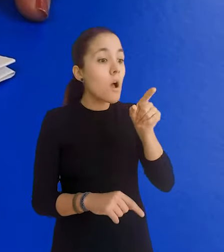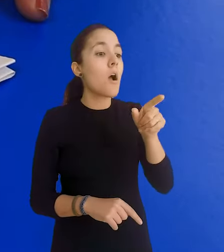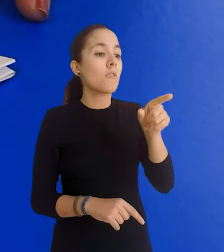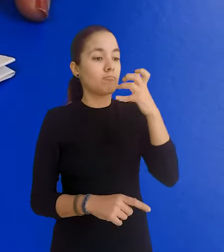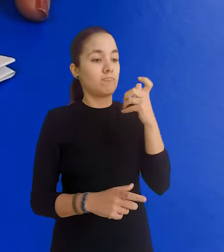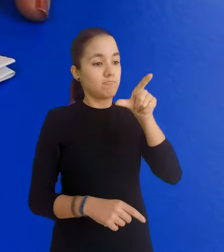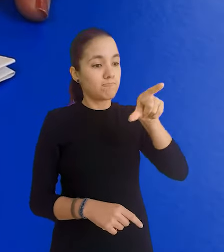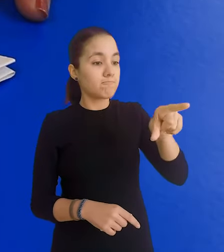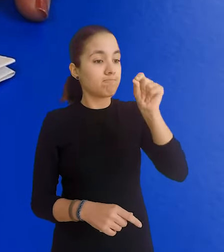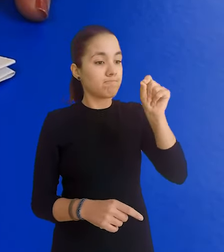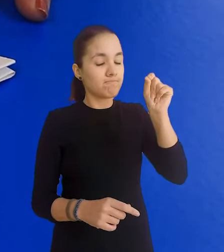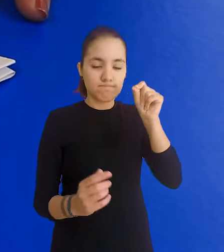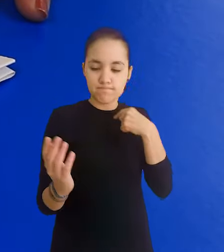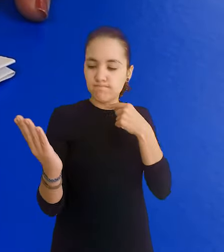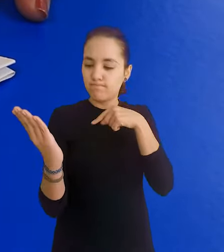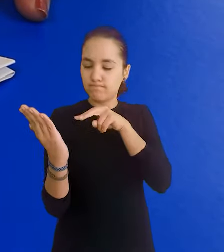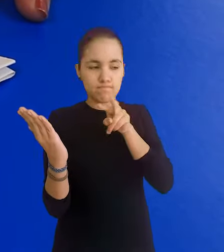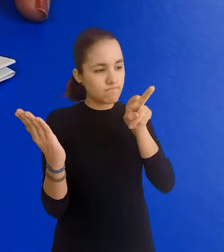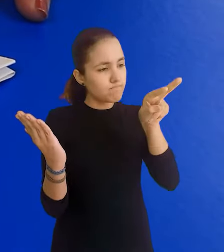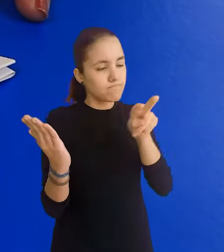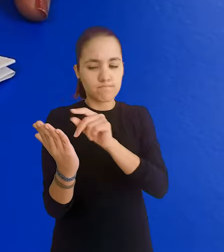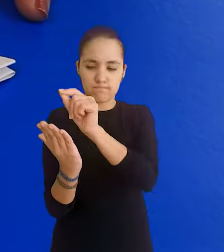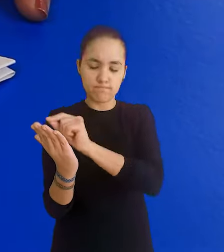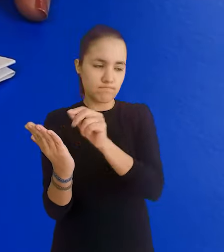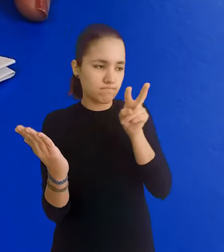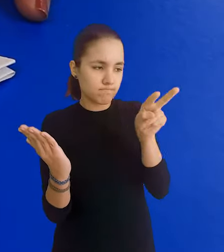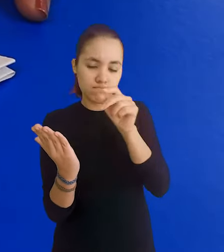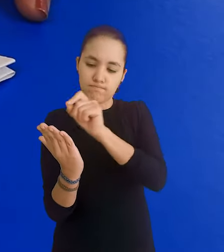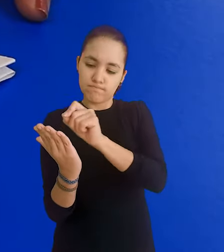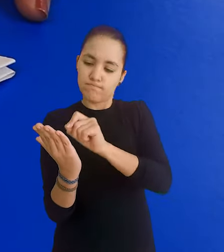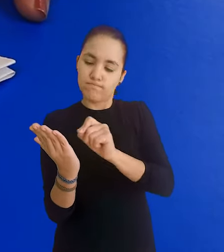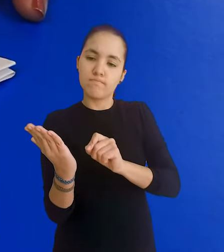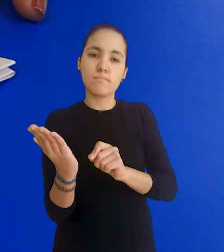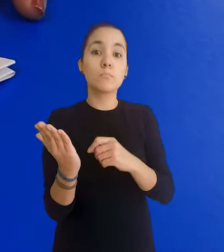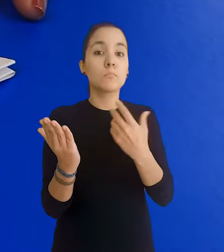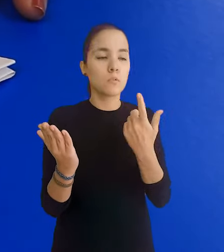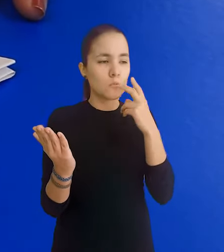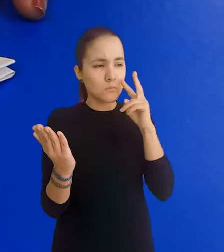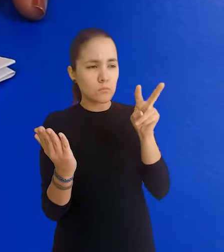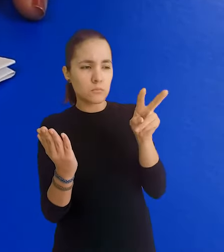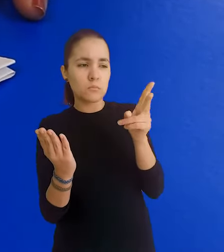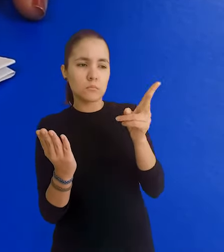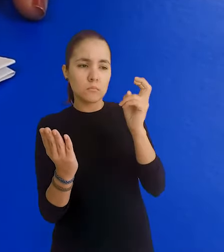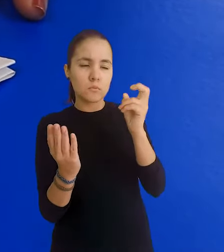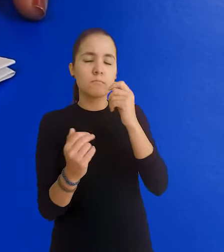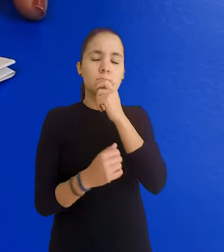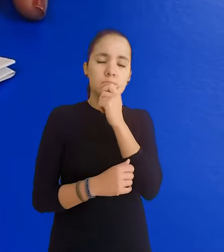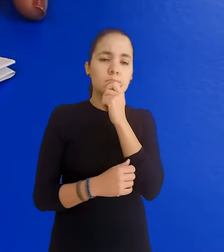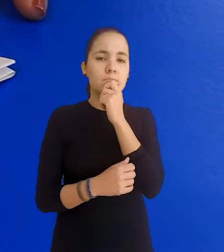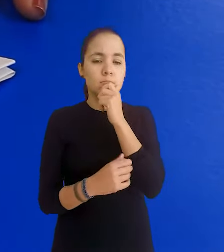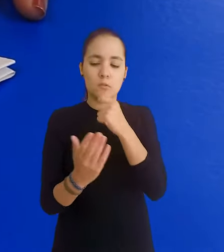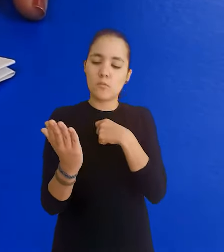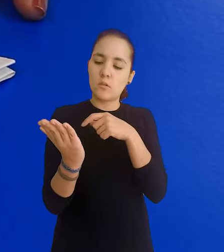que apeteça a você. Então, a partir da imagem e do ângulo que você escolheu observar, você pode